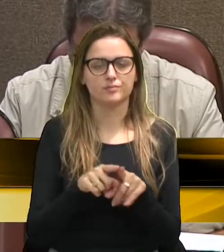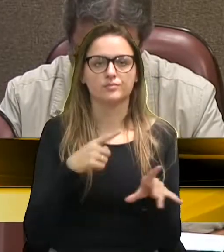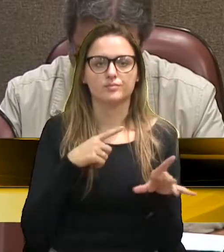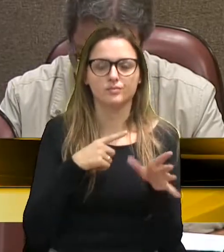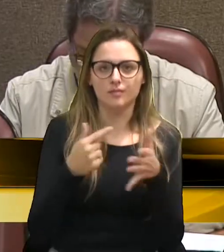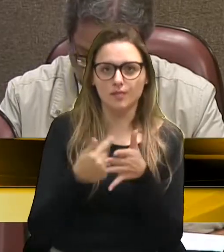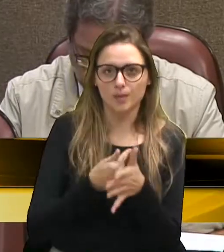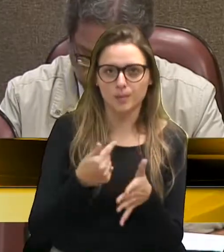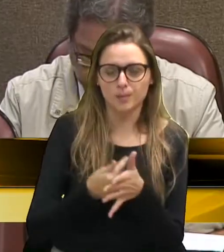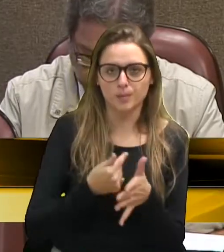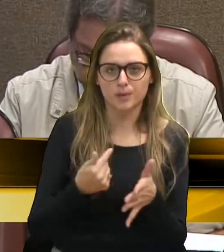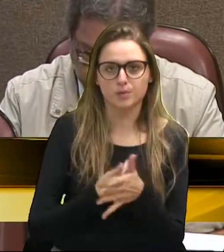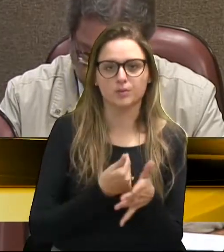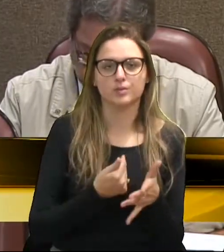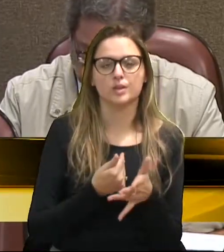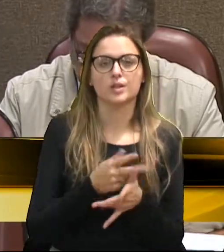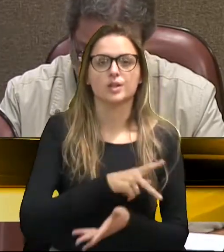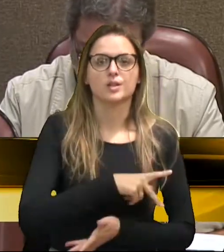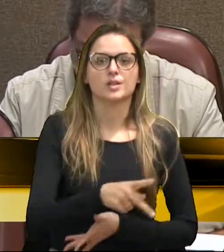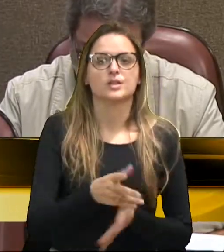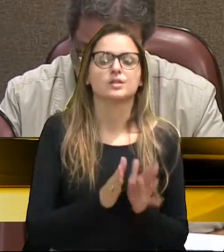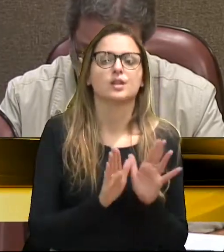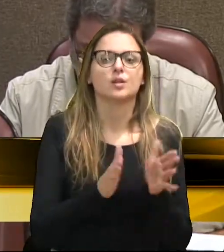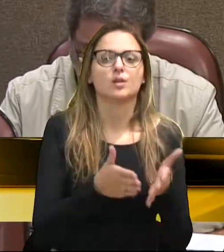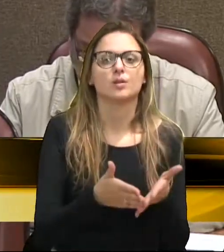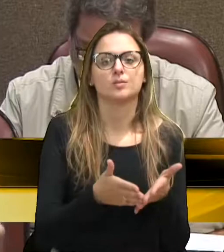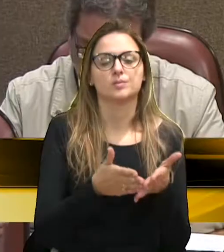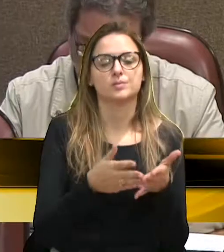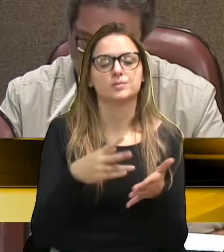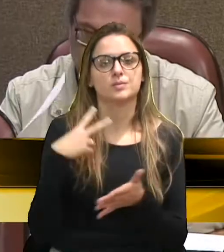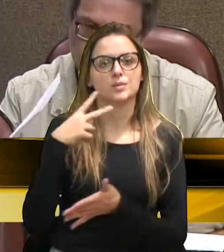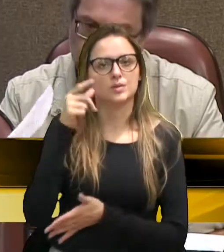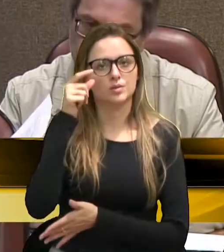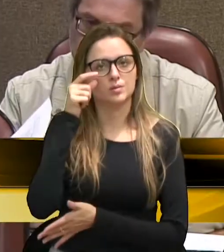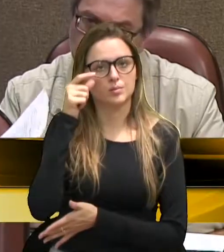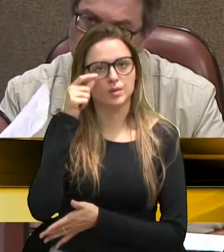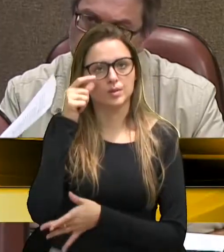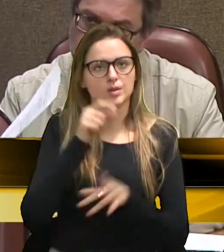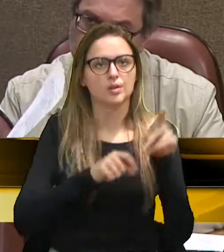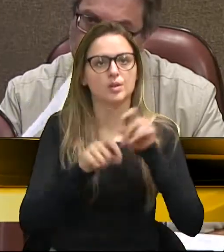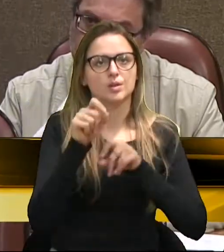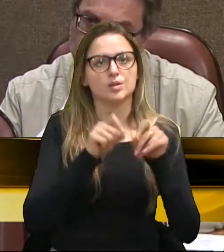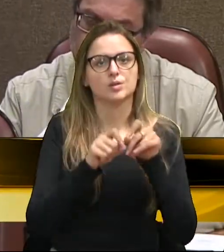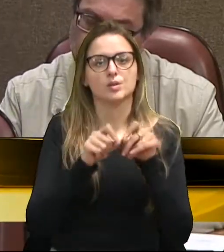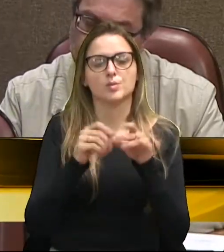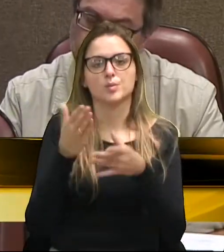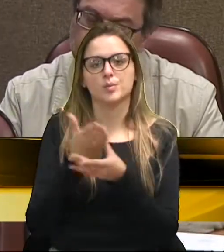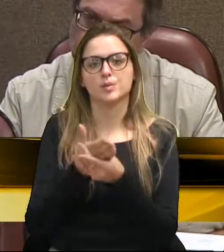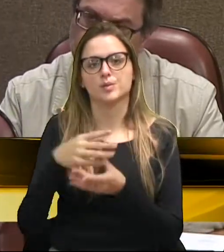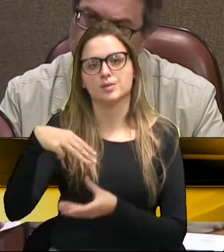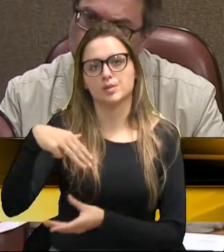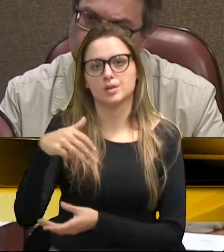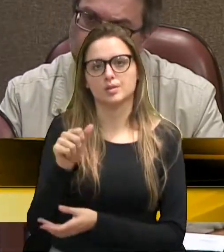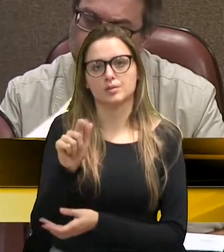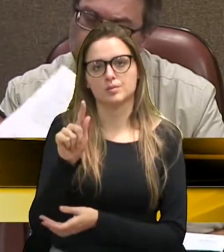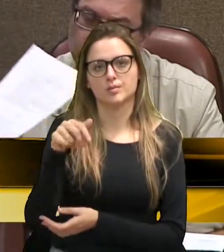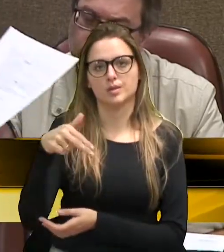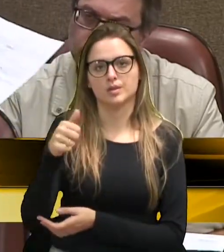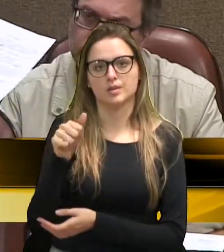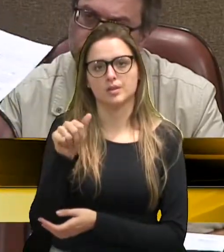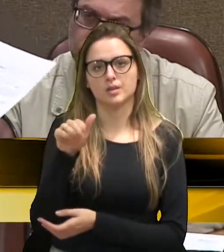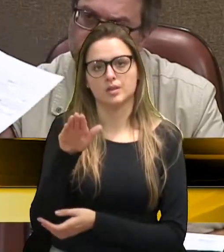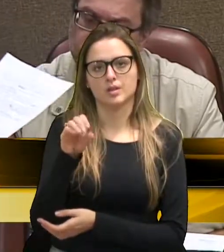questionado pelo presidente da Comissão de Educação, vereador Paulo Périco, a questão do caso do Manha Bosco. E nós fomos atrás, vereador